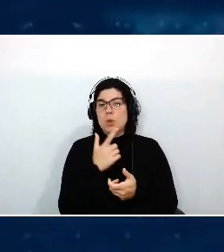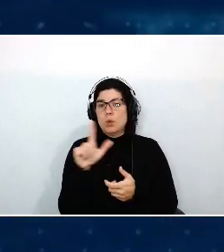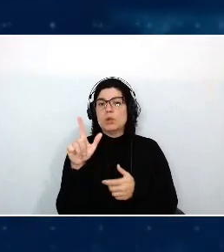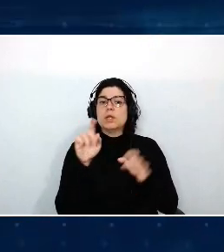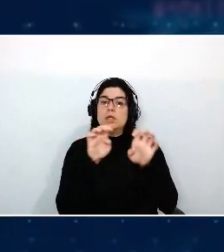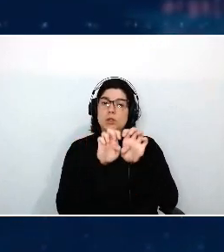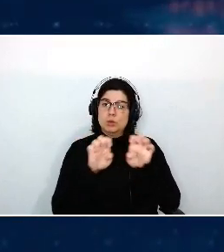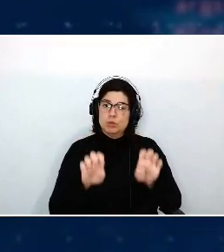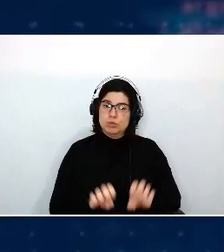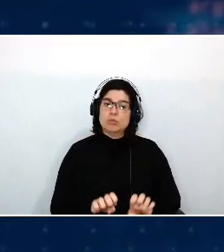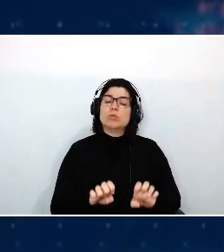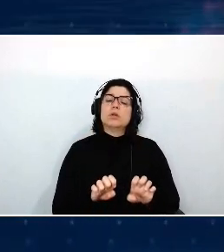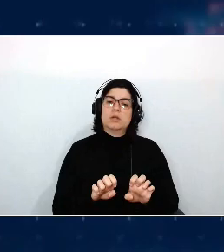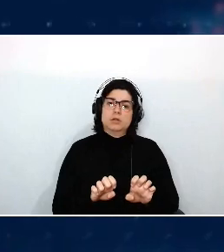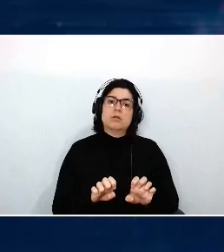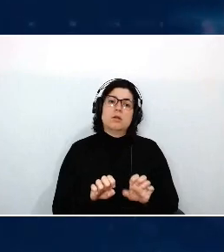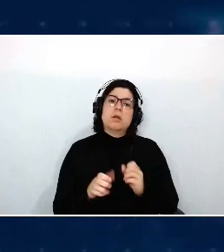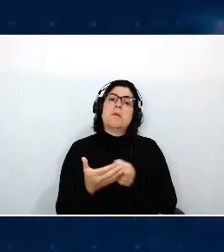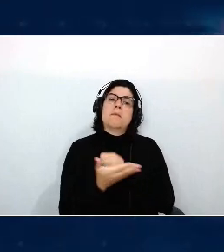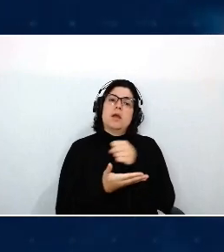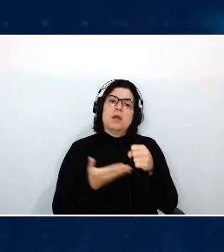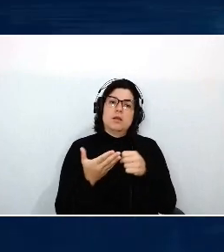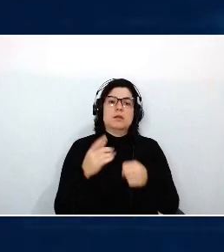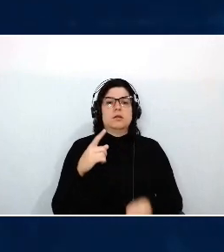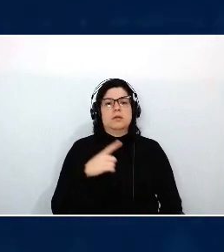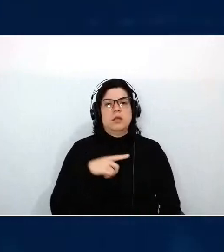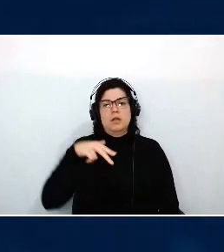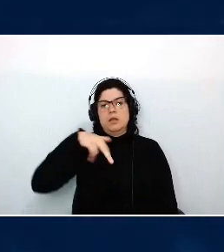false, tem new, que é um nome mais legal para null.